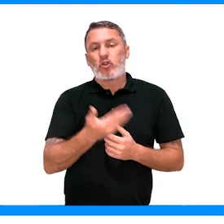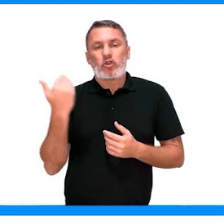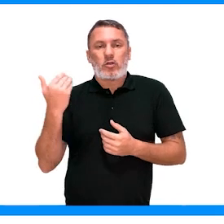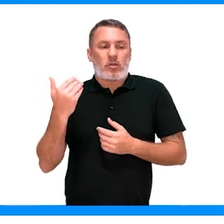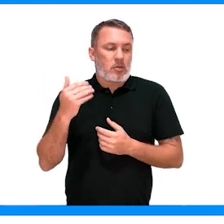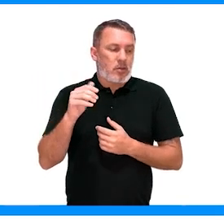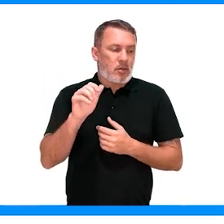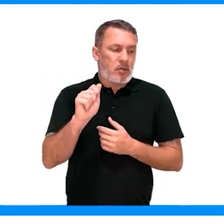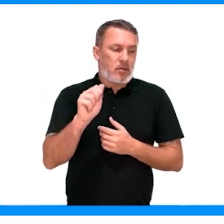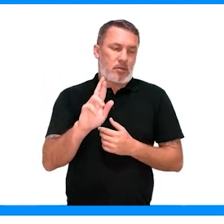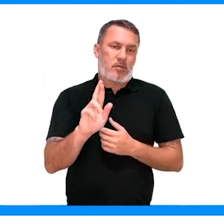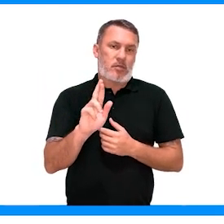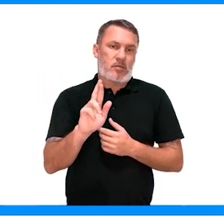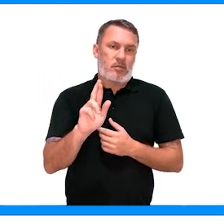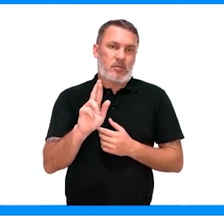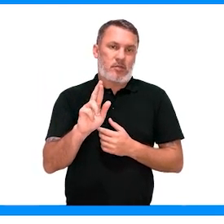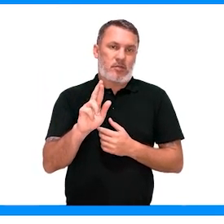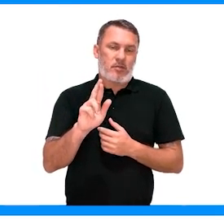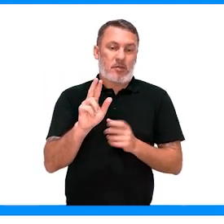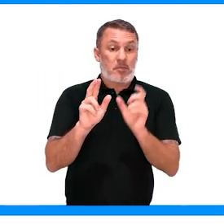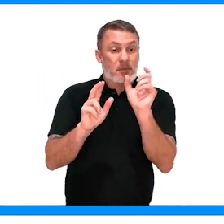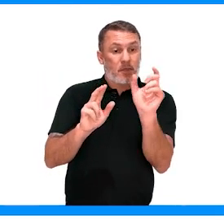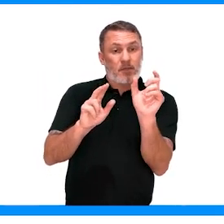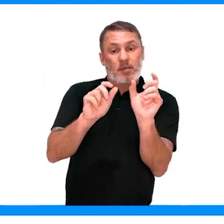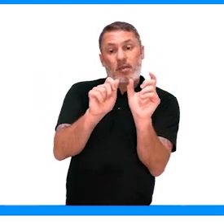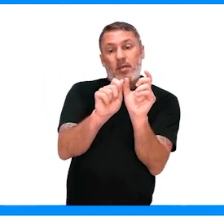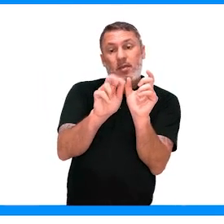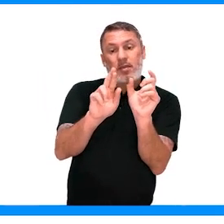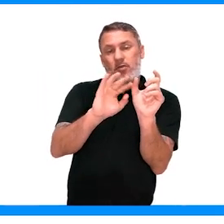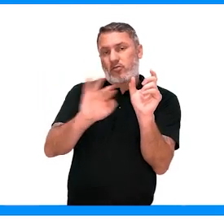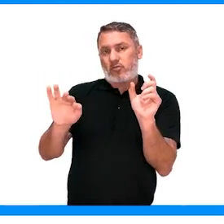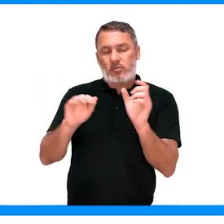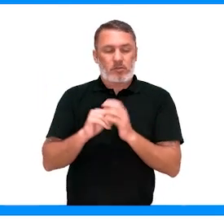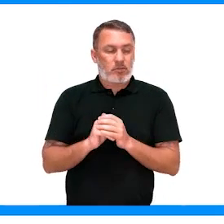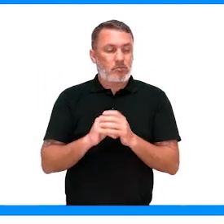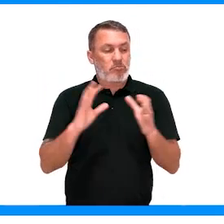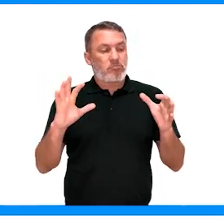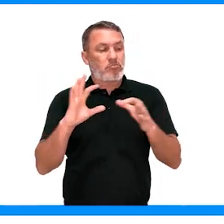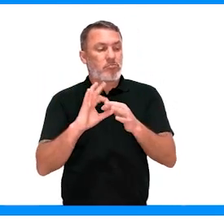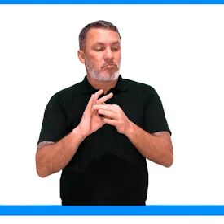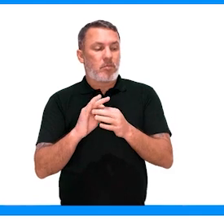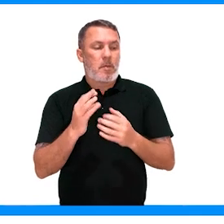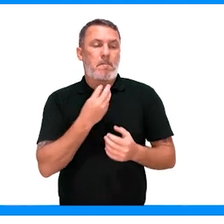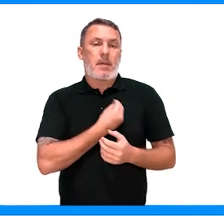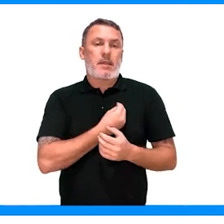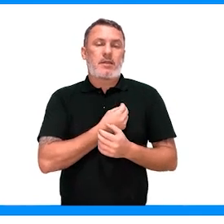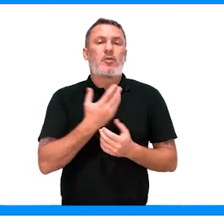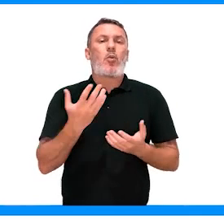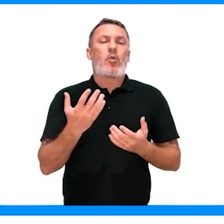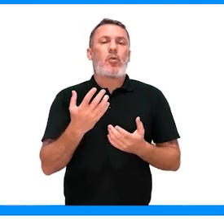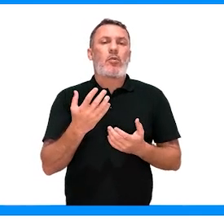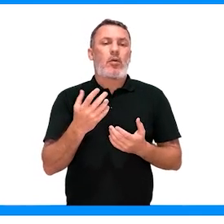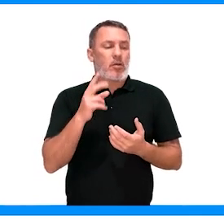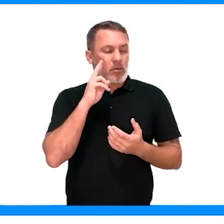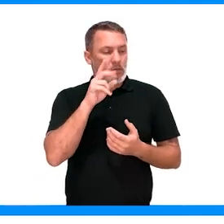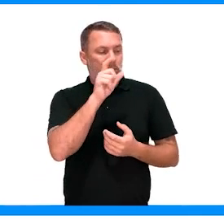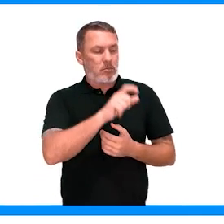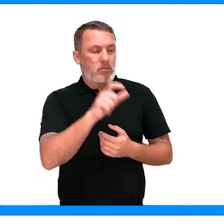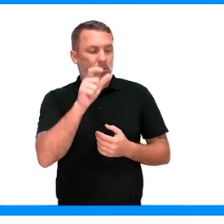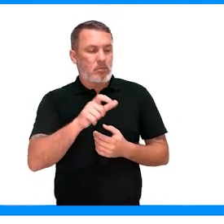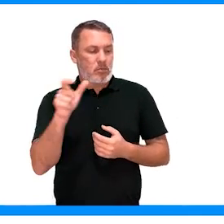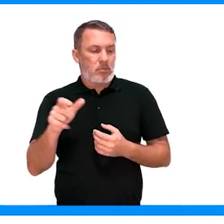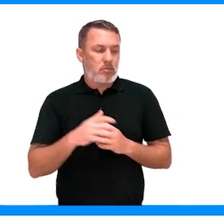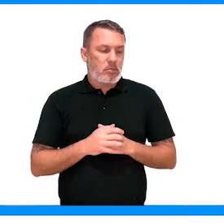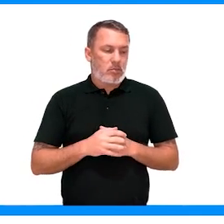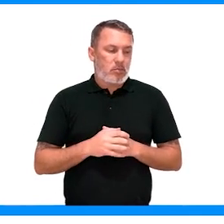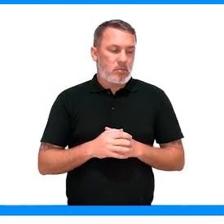AR dele, o verbo está no infinitivo, eu tiro o AR e coloco a conjugação do presente. A conjugação do presente é essa